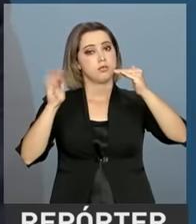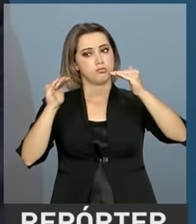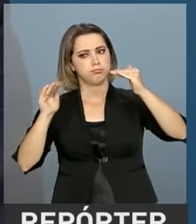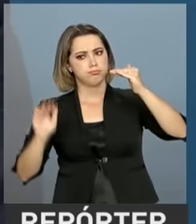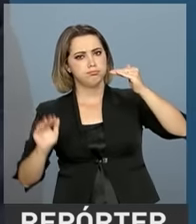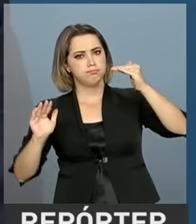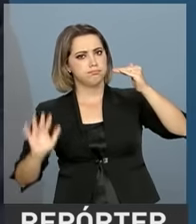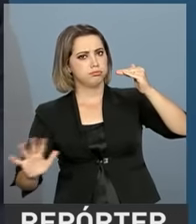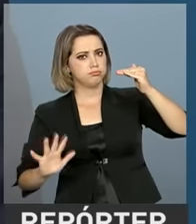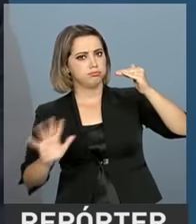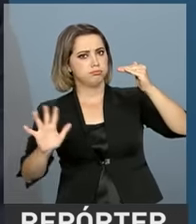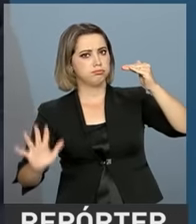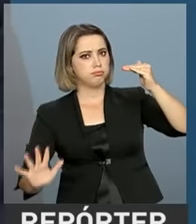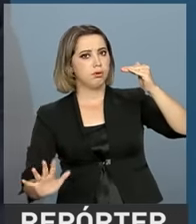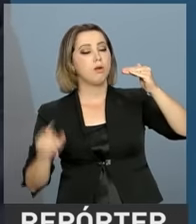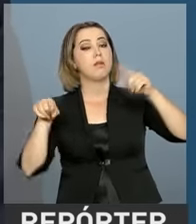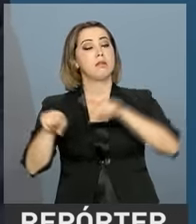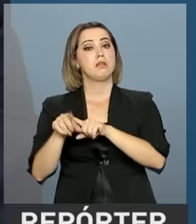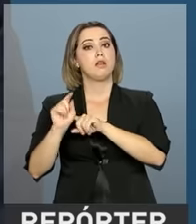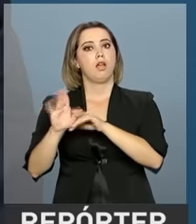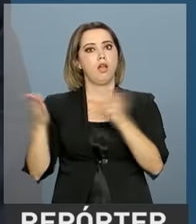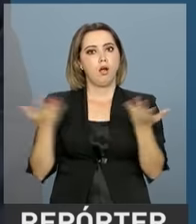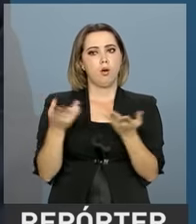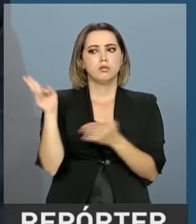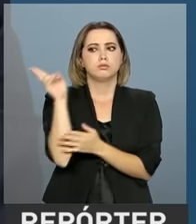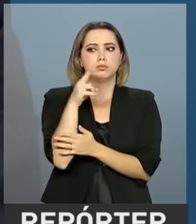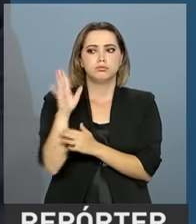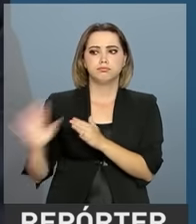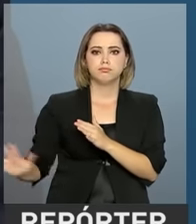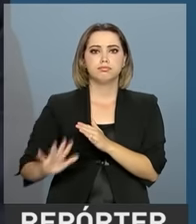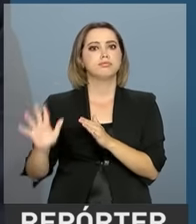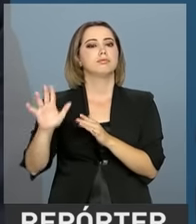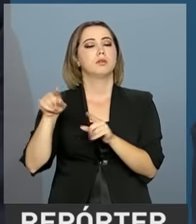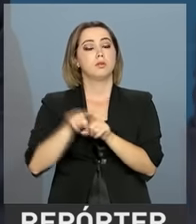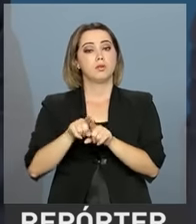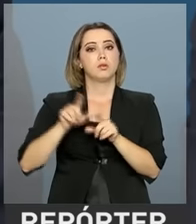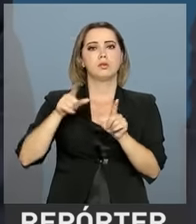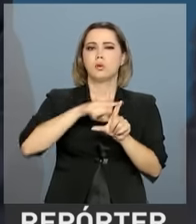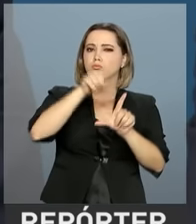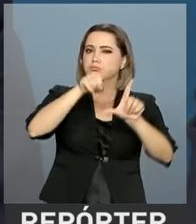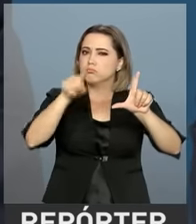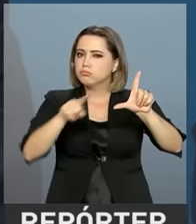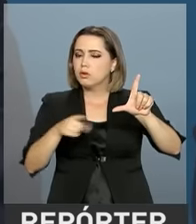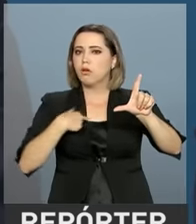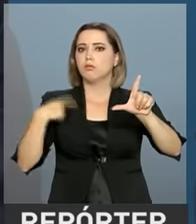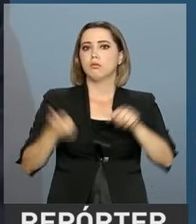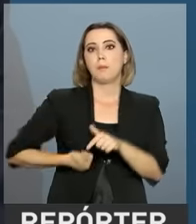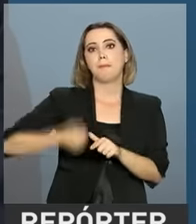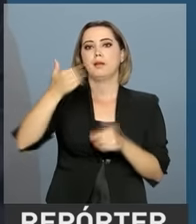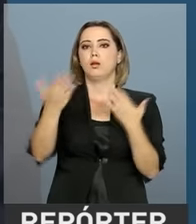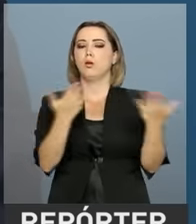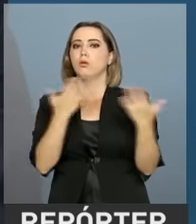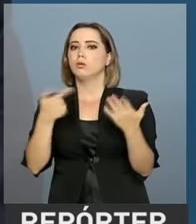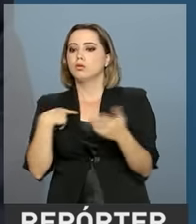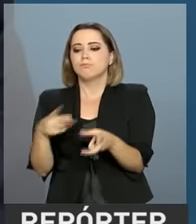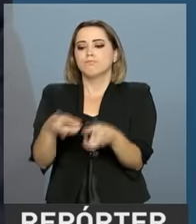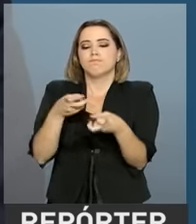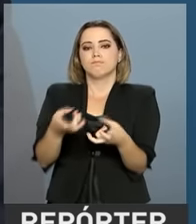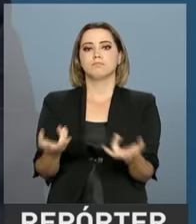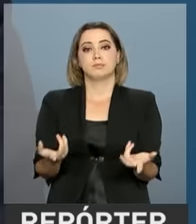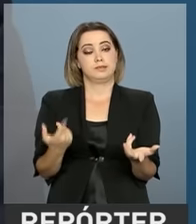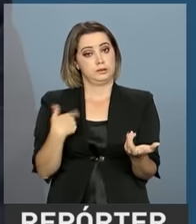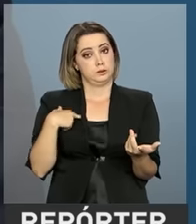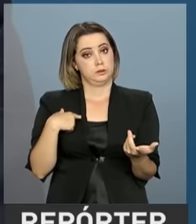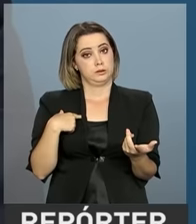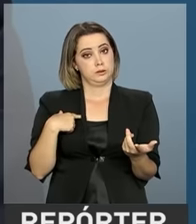convenhamos em ritmo mais acelerado do que muitos previam e até mesmo eu esperava ah de